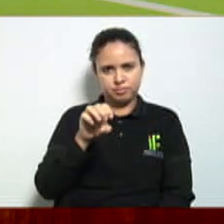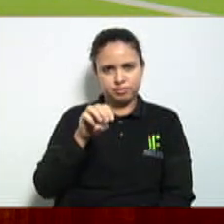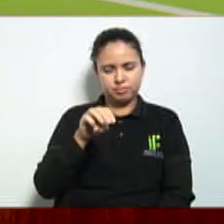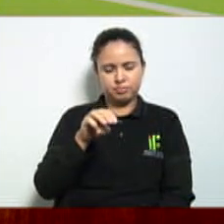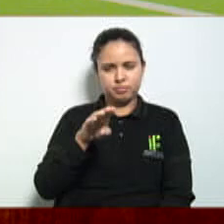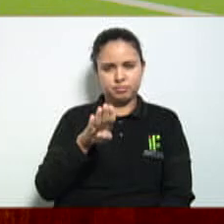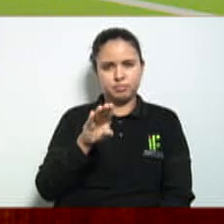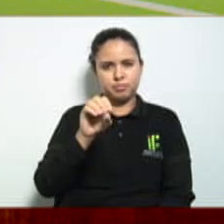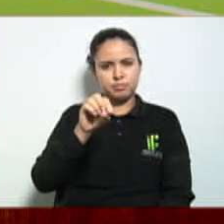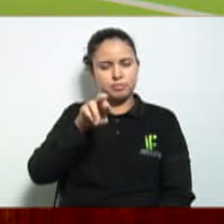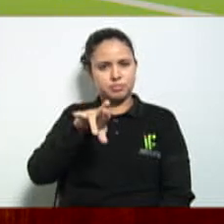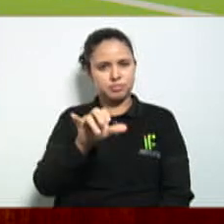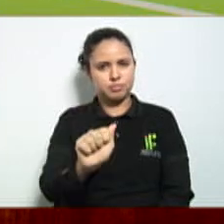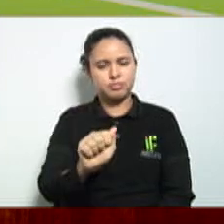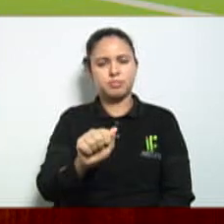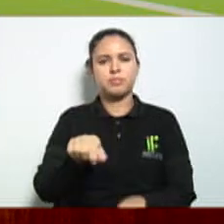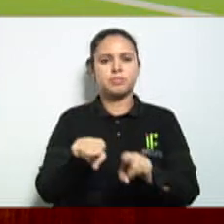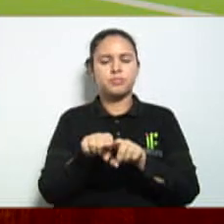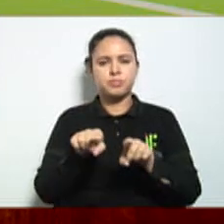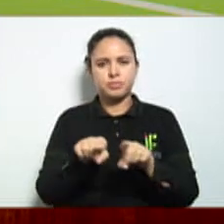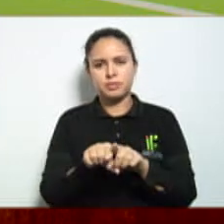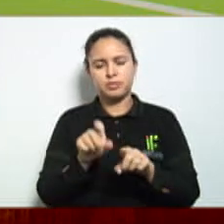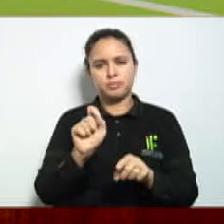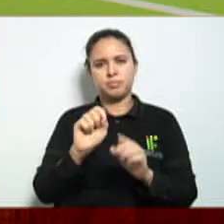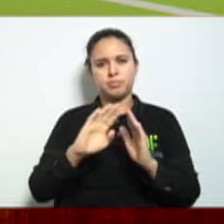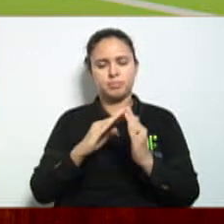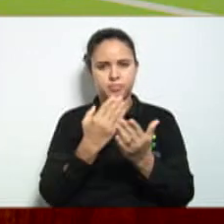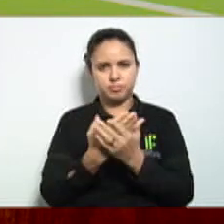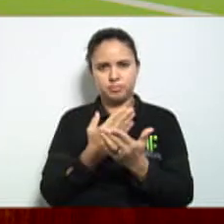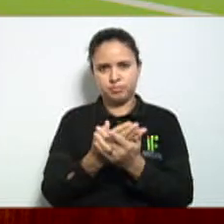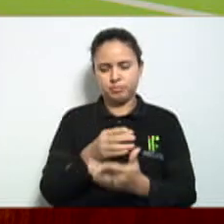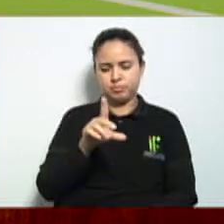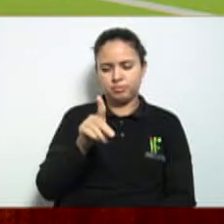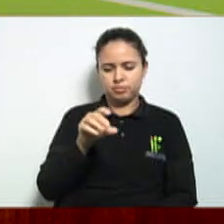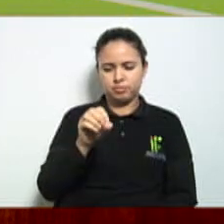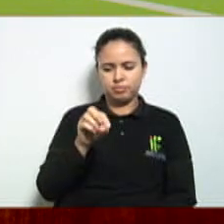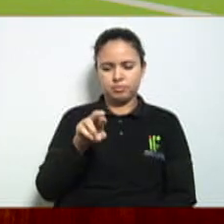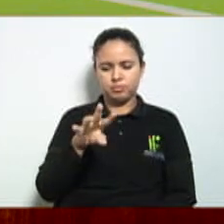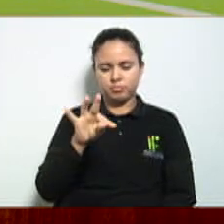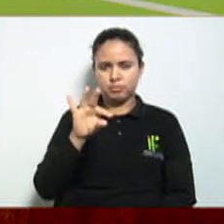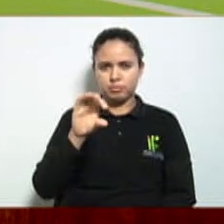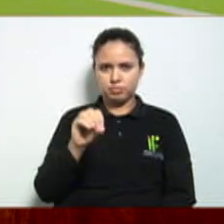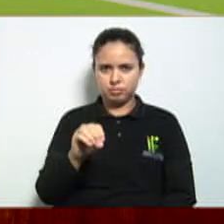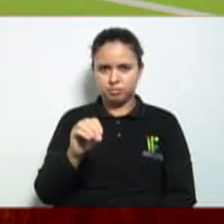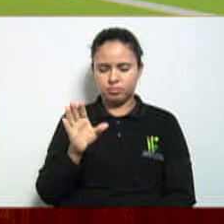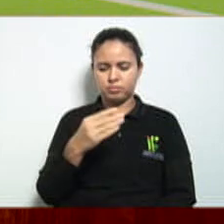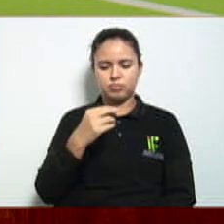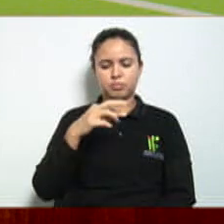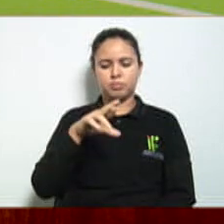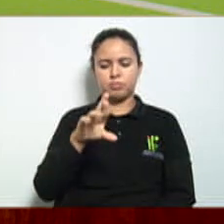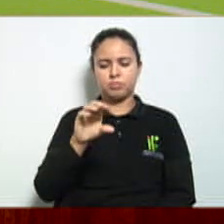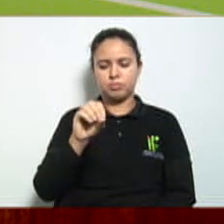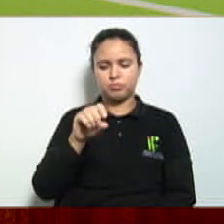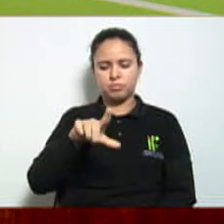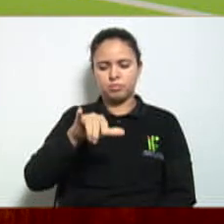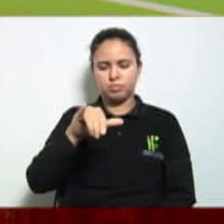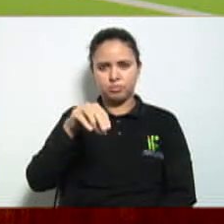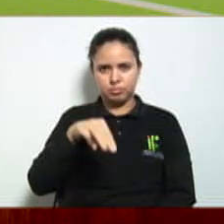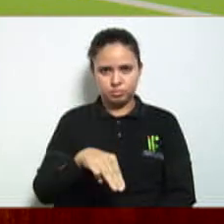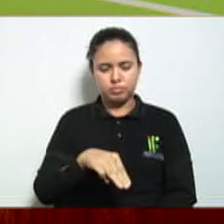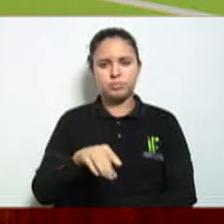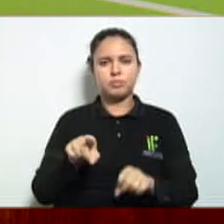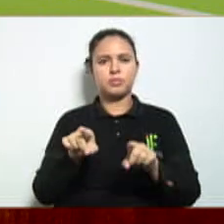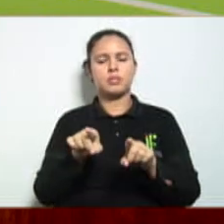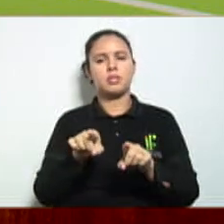escola Ana Neide, Porto Rolim, tá certo? Eu não tive nenhuma participação dos alunos com